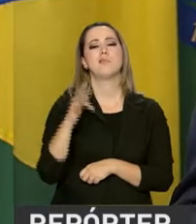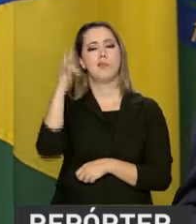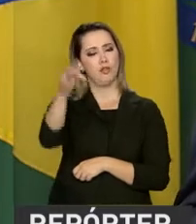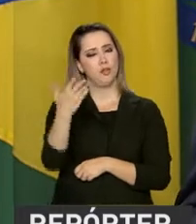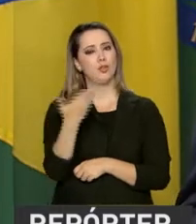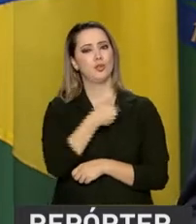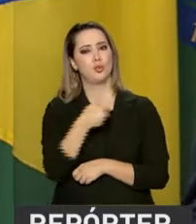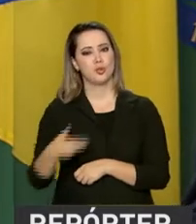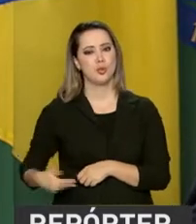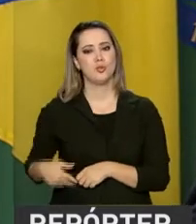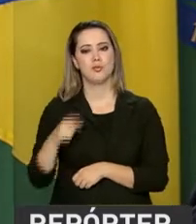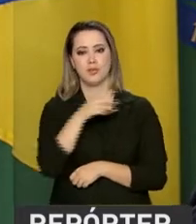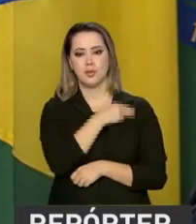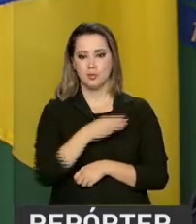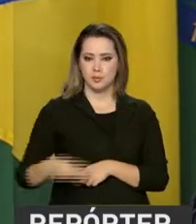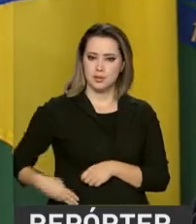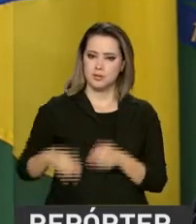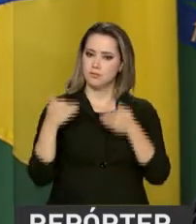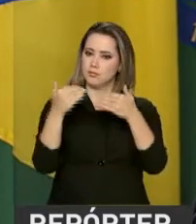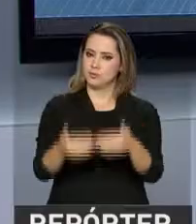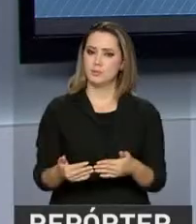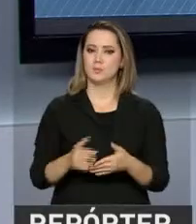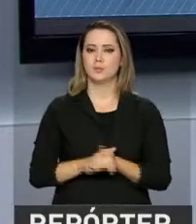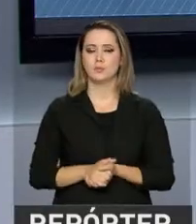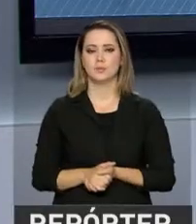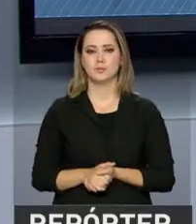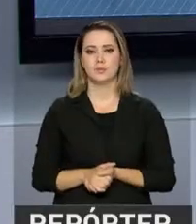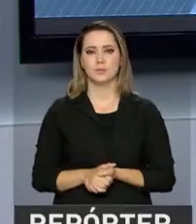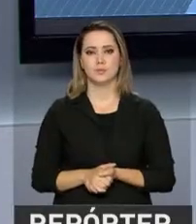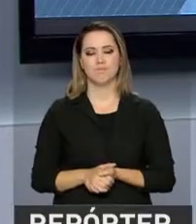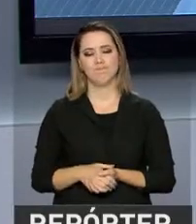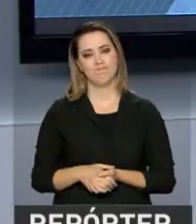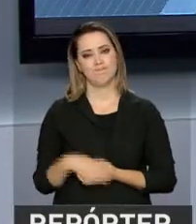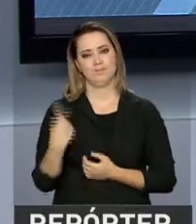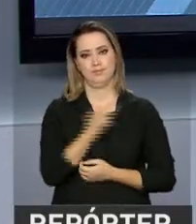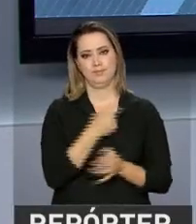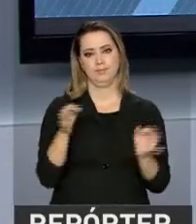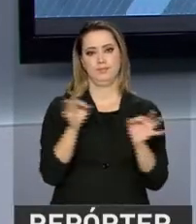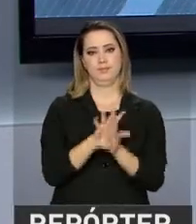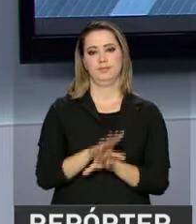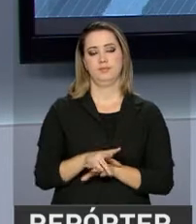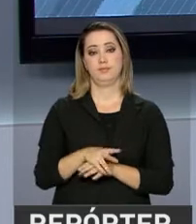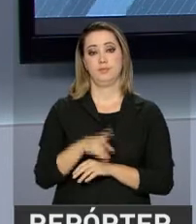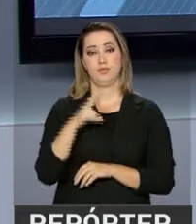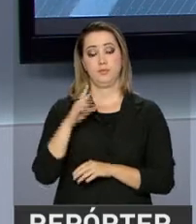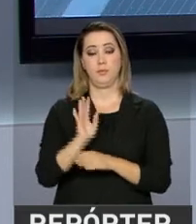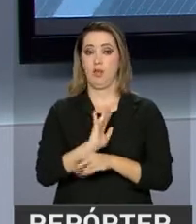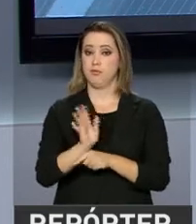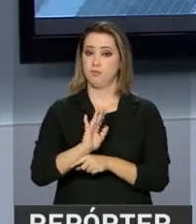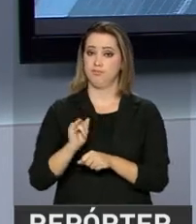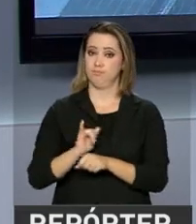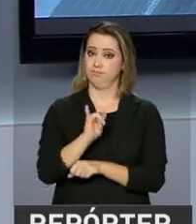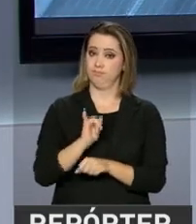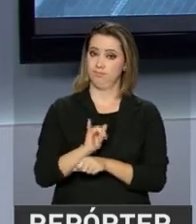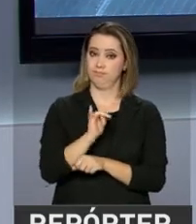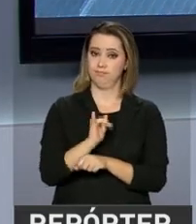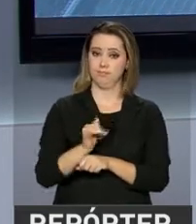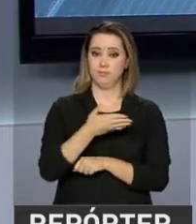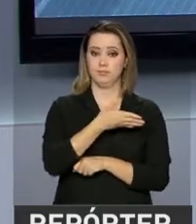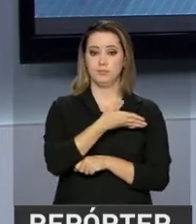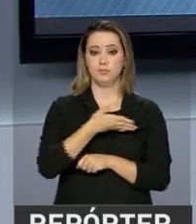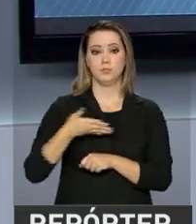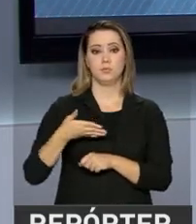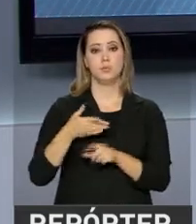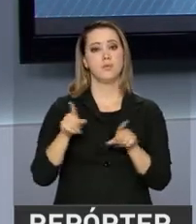um precário à frente do ministério da saúde esta edição termina que as reportagens completas você confere em